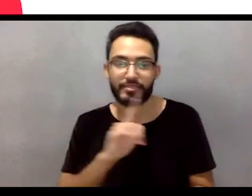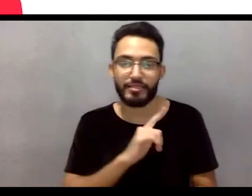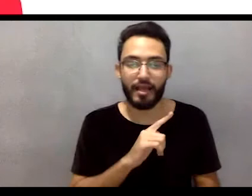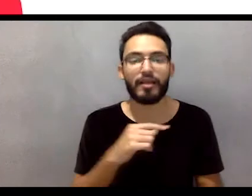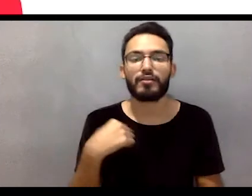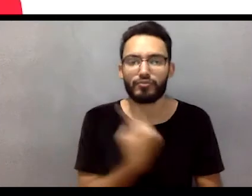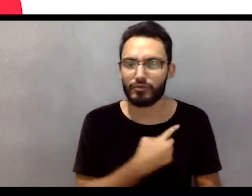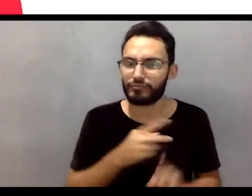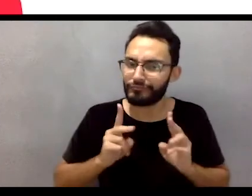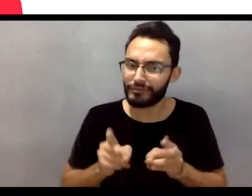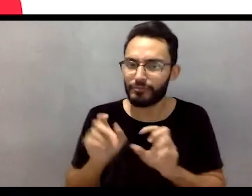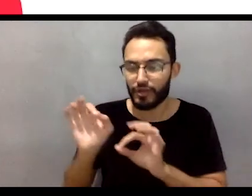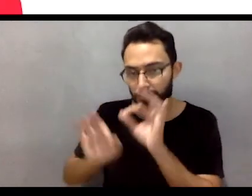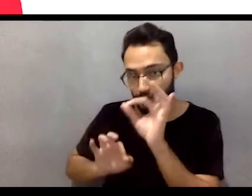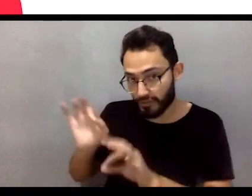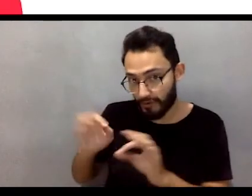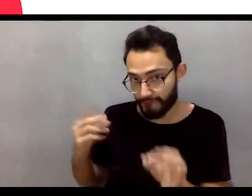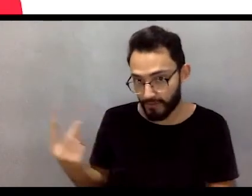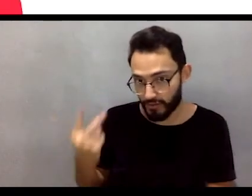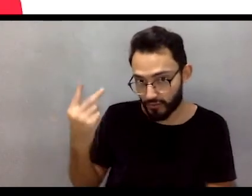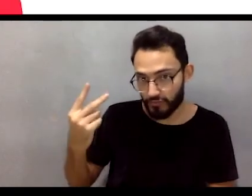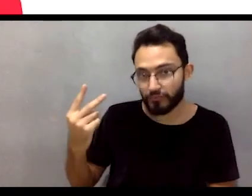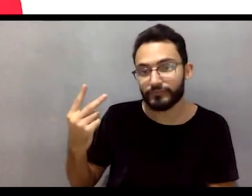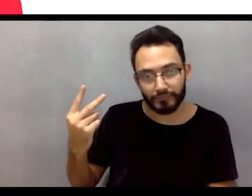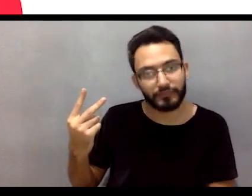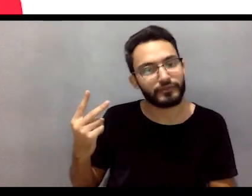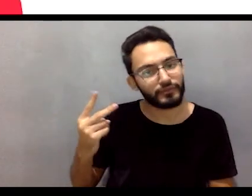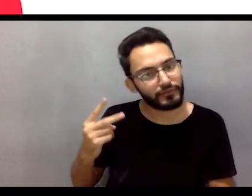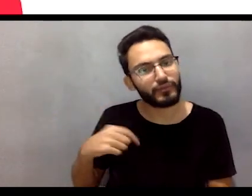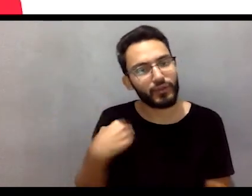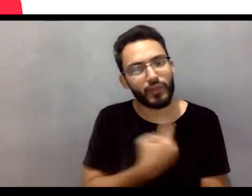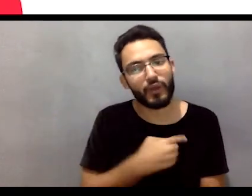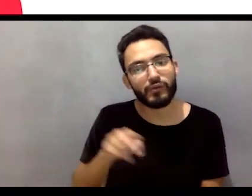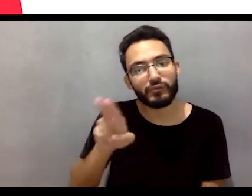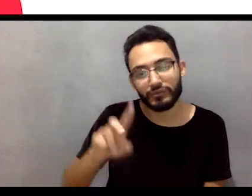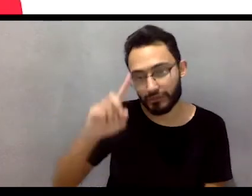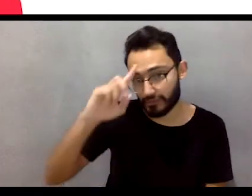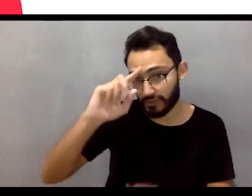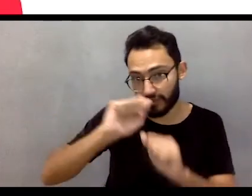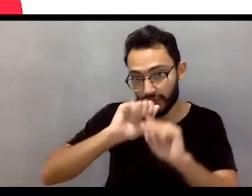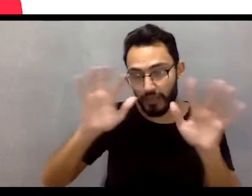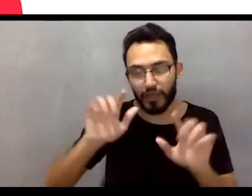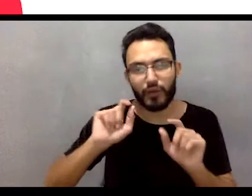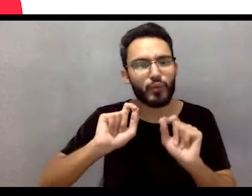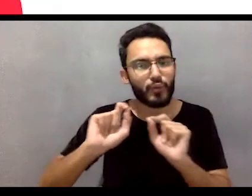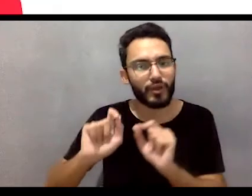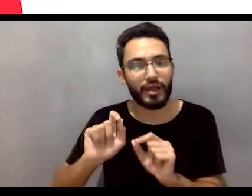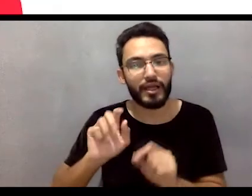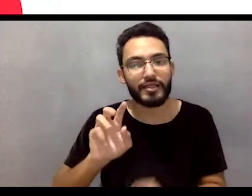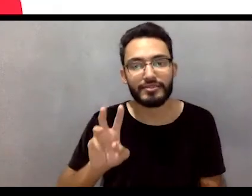faz esta engenharia de valor, usamos claramente o